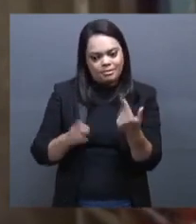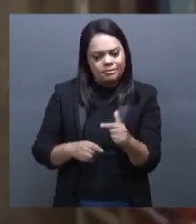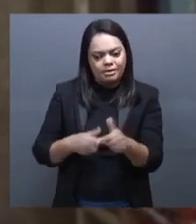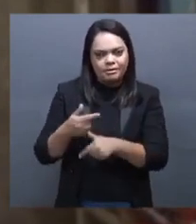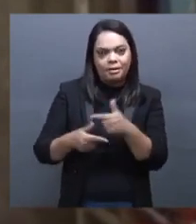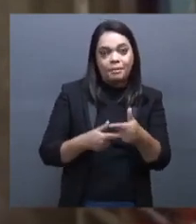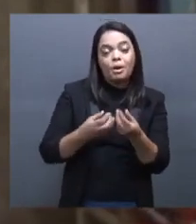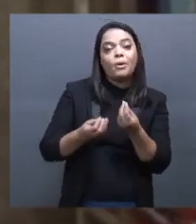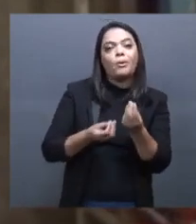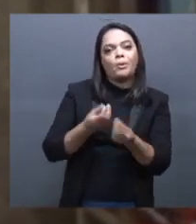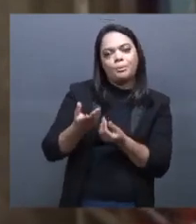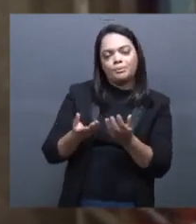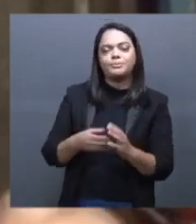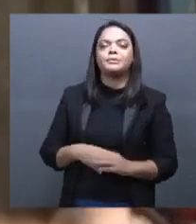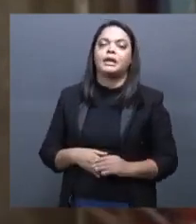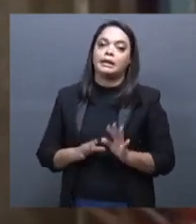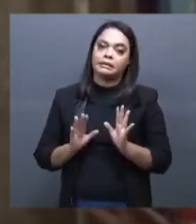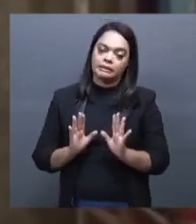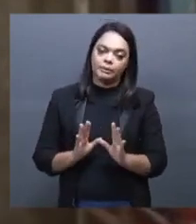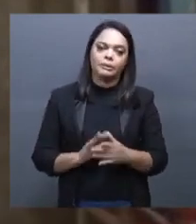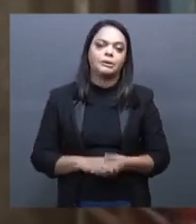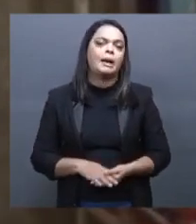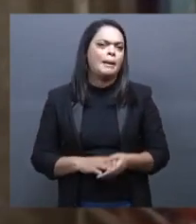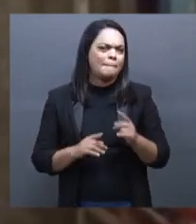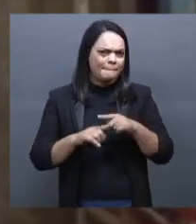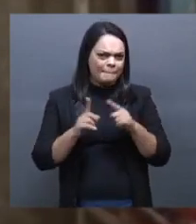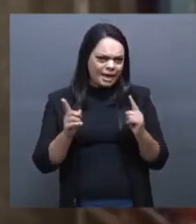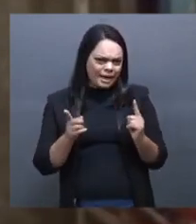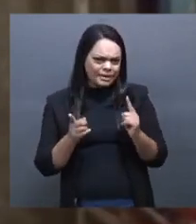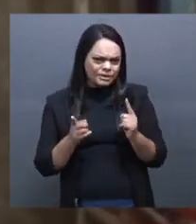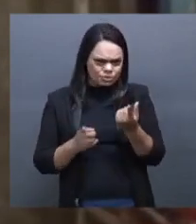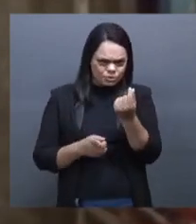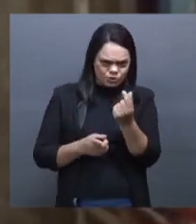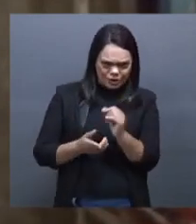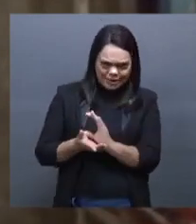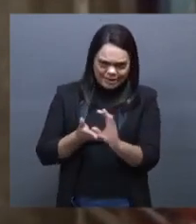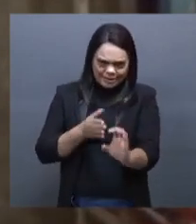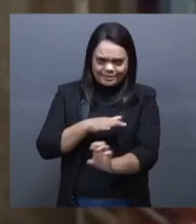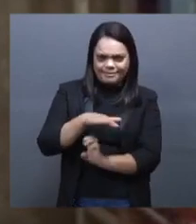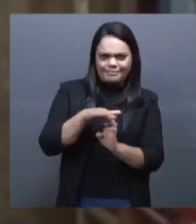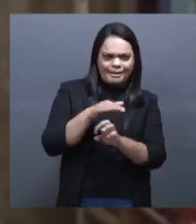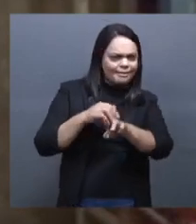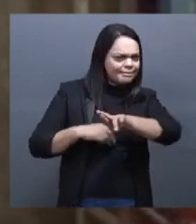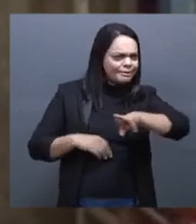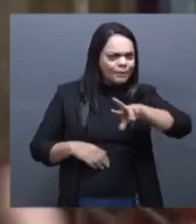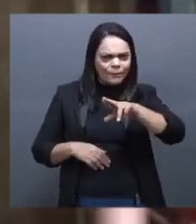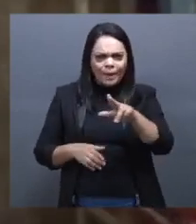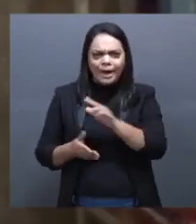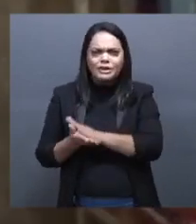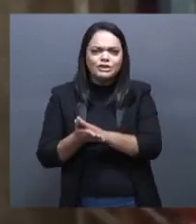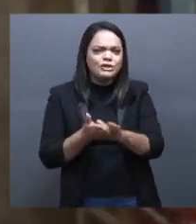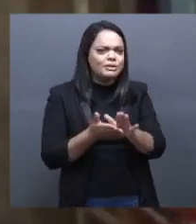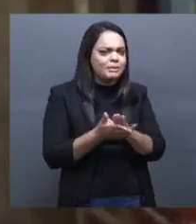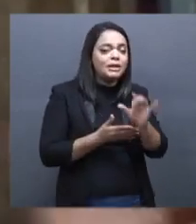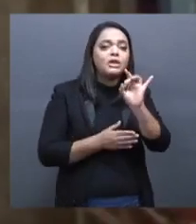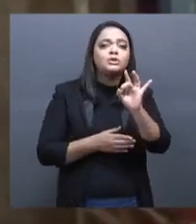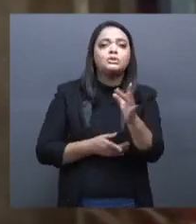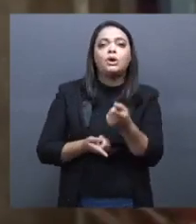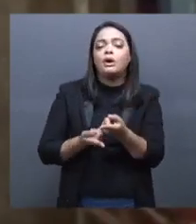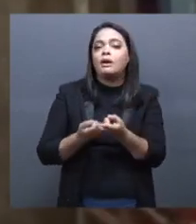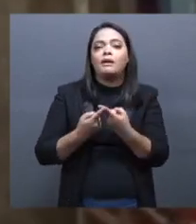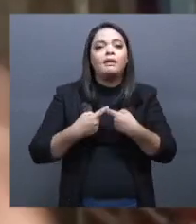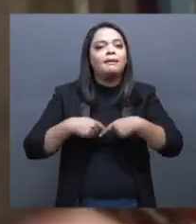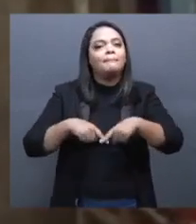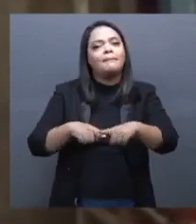entanto, não se trata de uma despesa do governo, né? Aqui o que a gente tem é uma facilitação de crédito